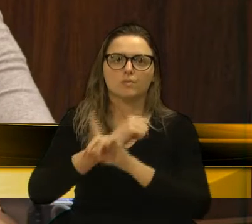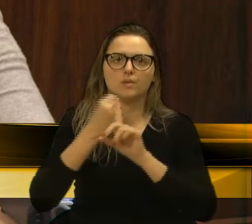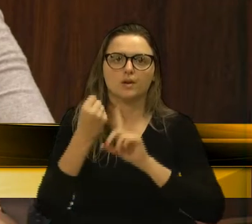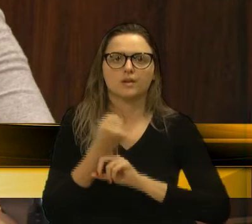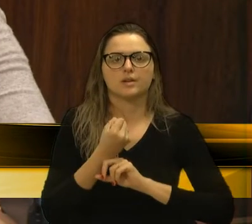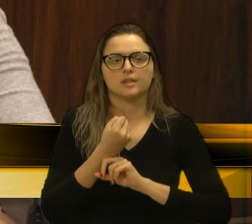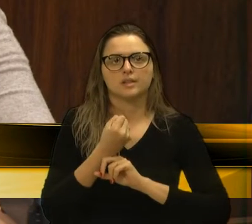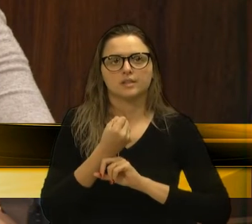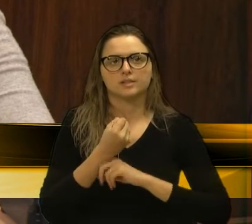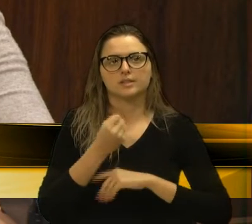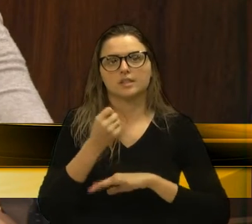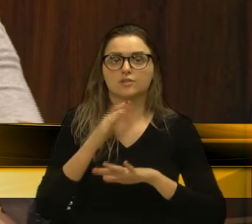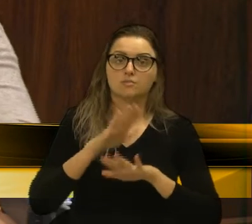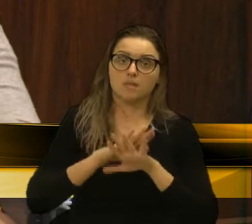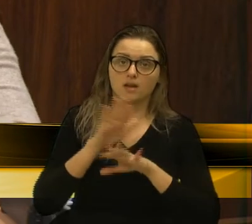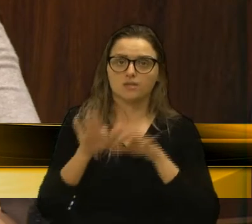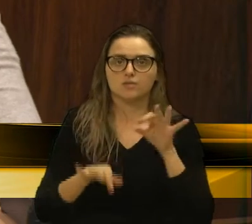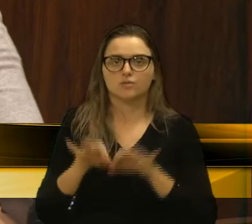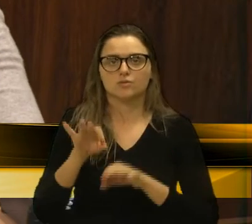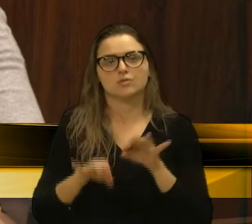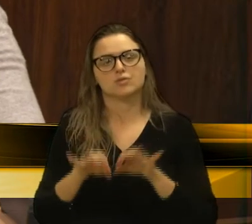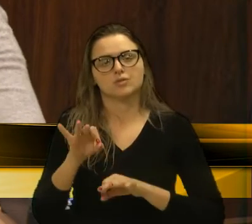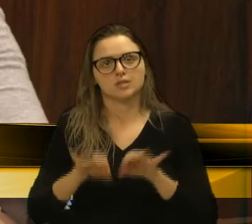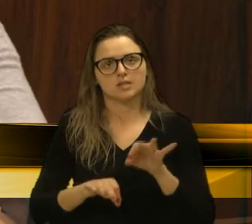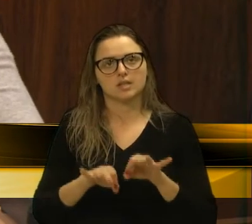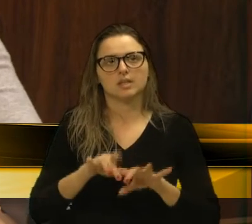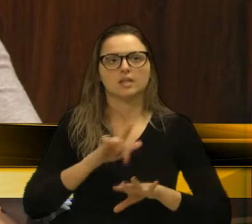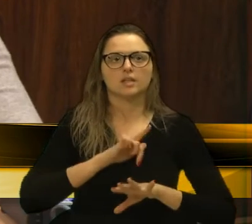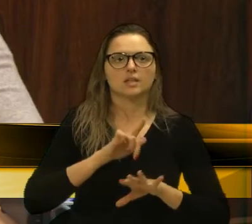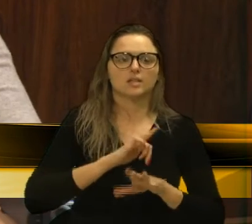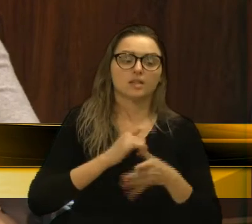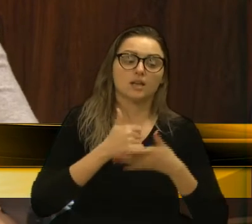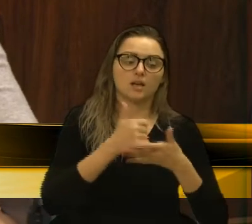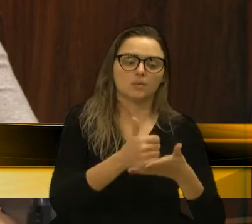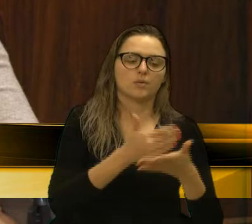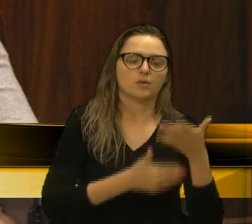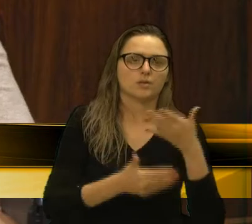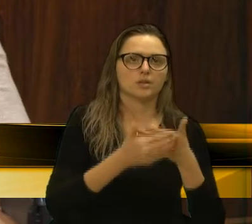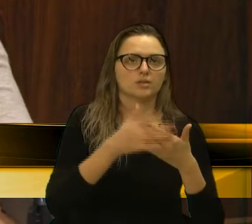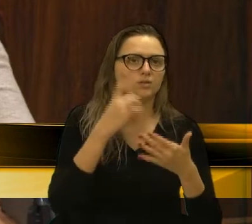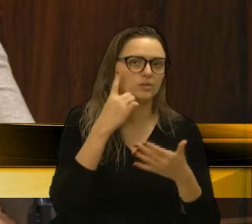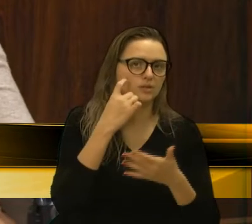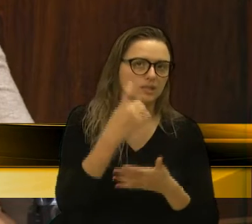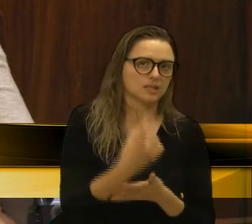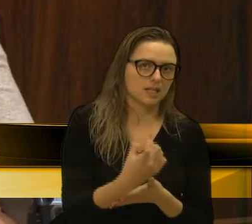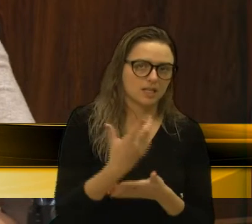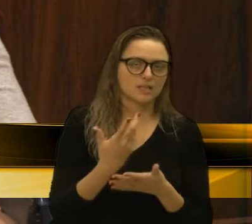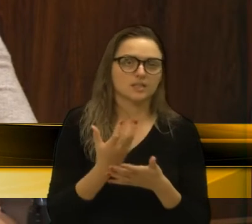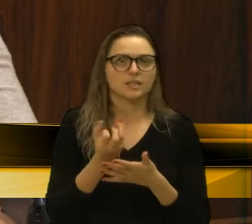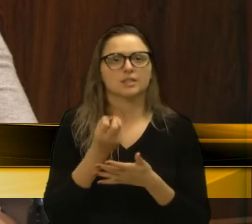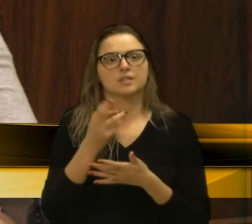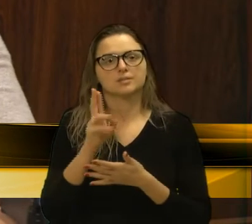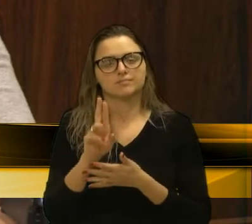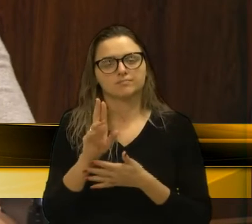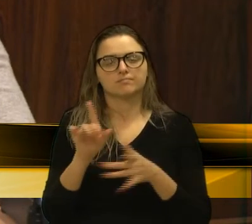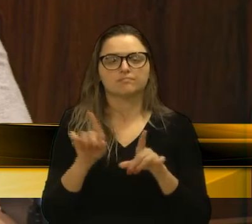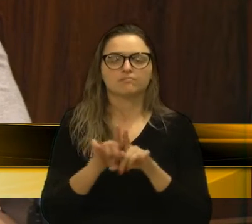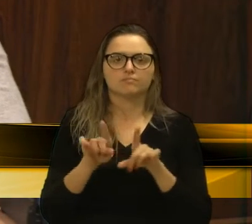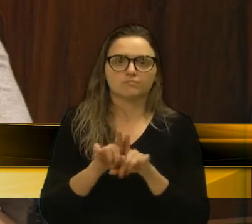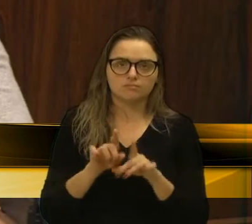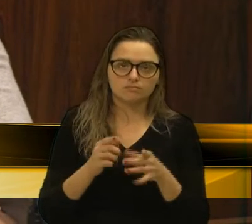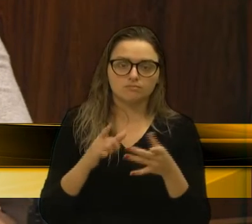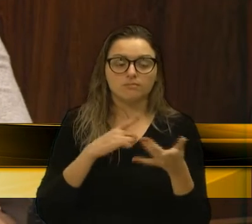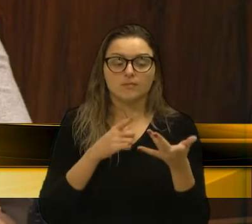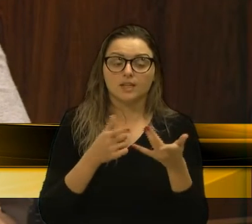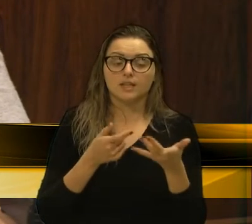sociedade realmente que contemple, todos os interesses, não todos, mas, né, de uma certa forma que tente